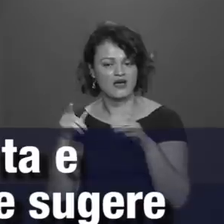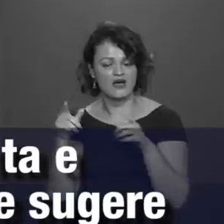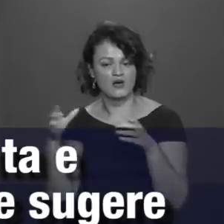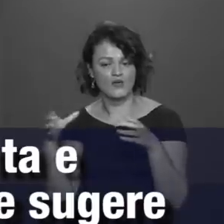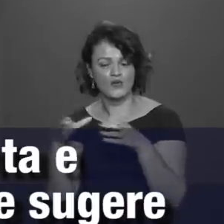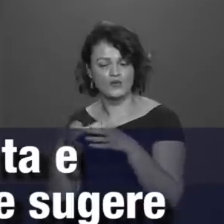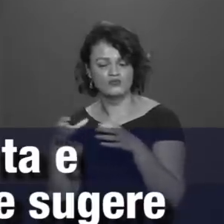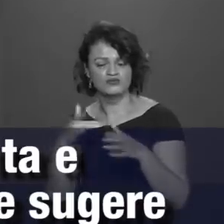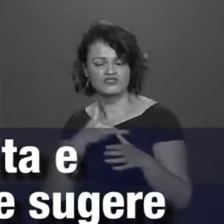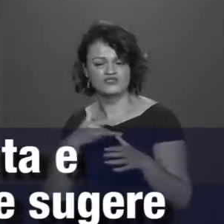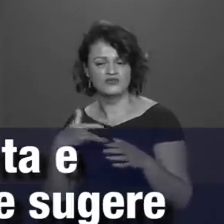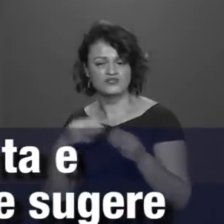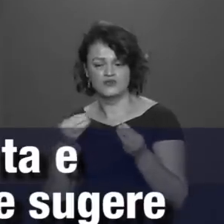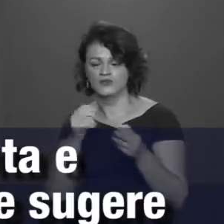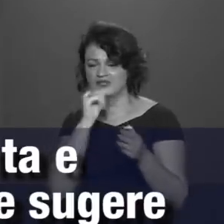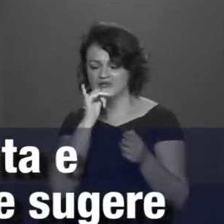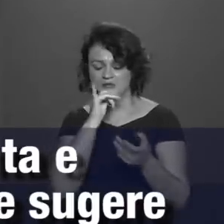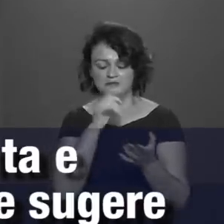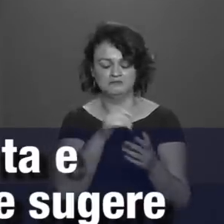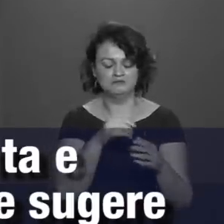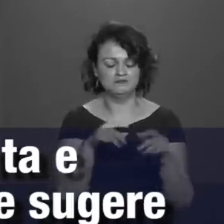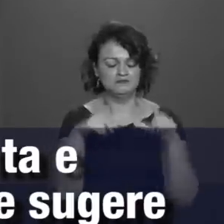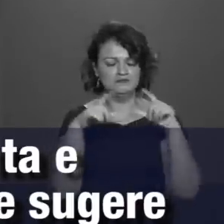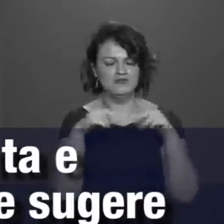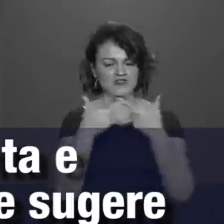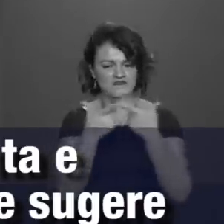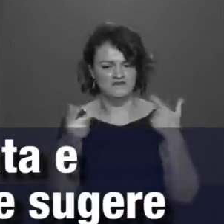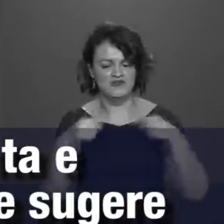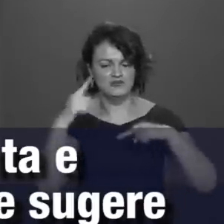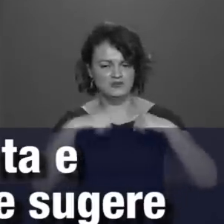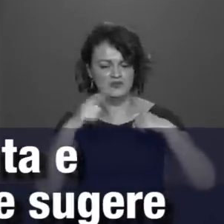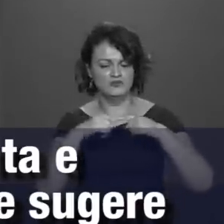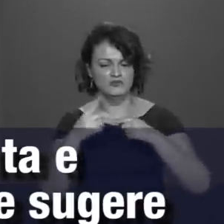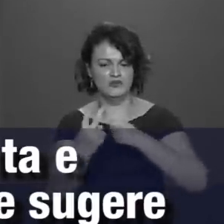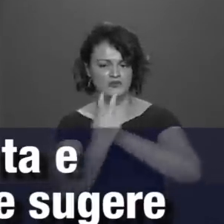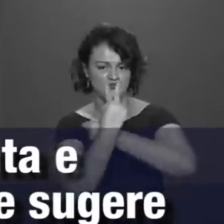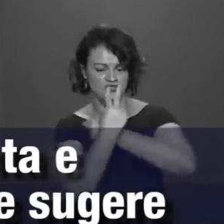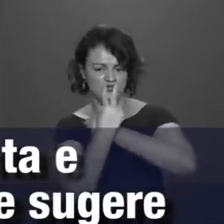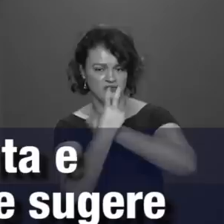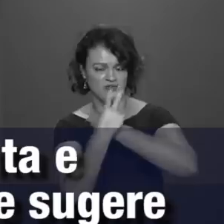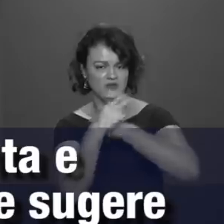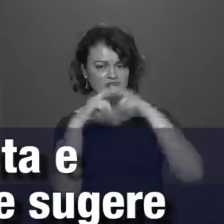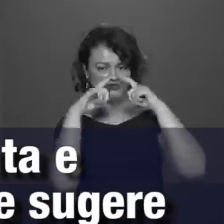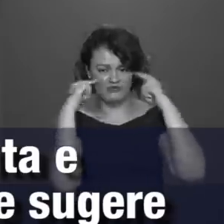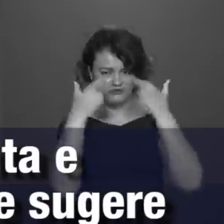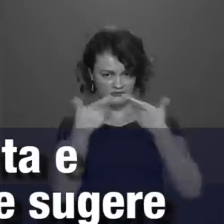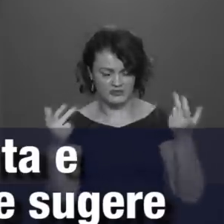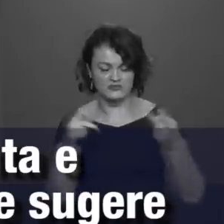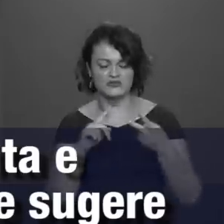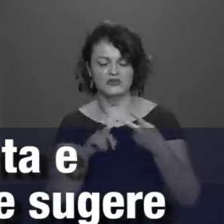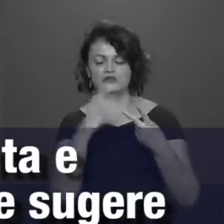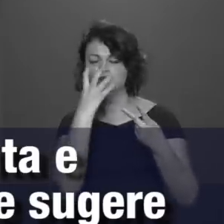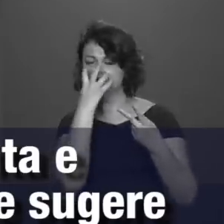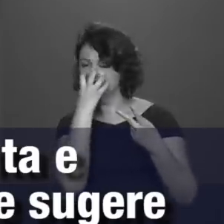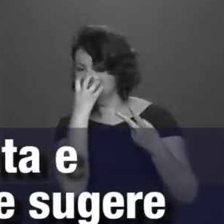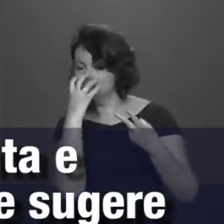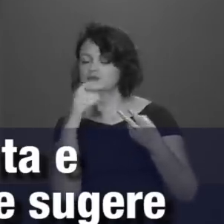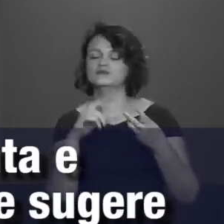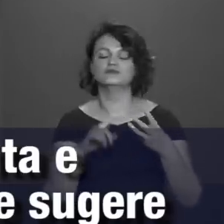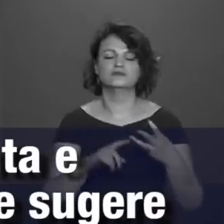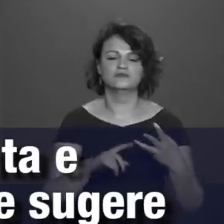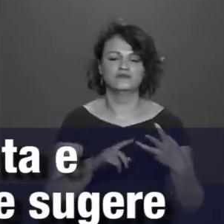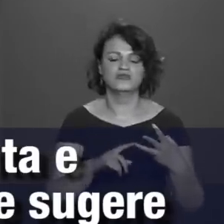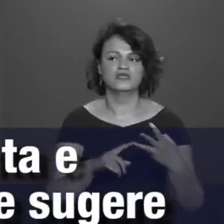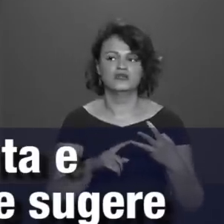Durante a coletiva do Comitê de Crise do Governo Federal para a atualização do combate à pandemia, o secretário de Vigilância em Saúde do Ministério